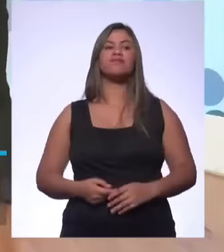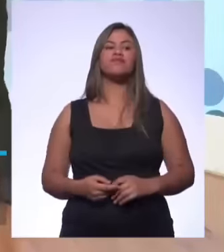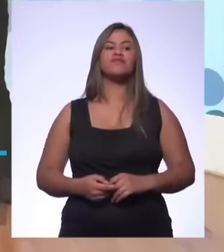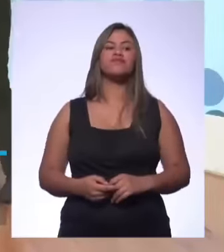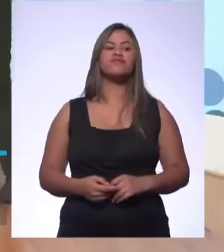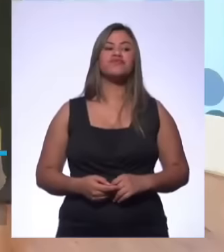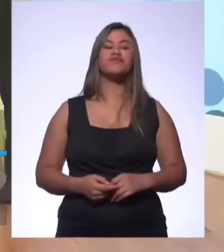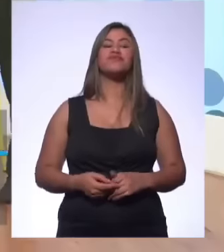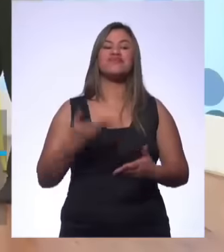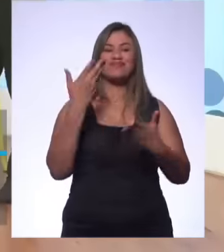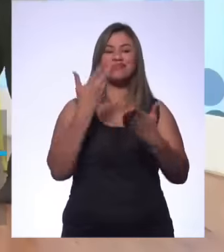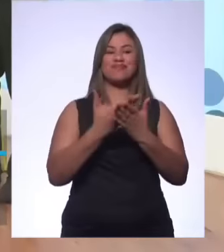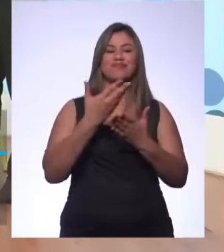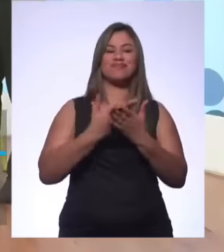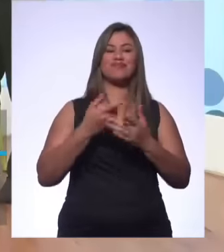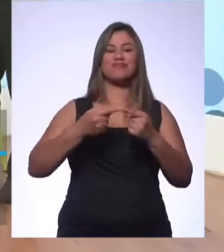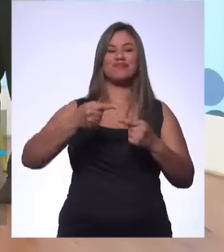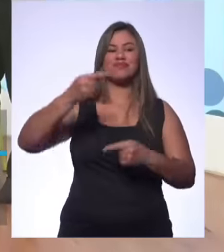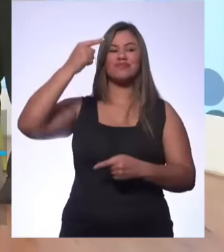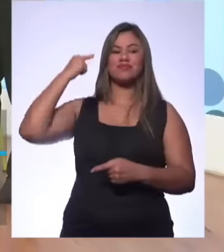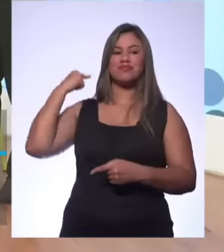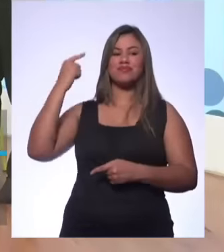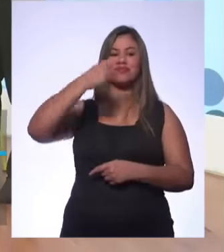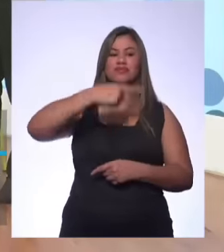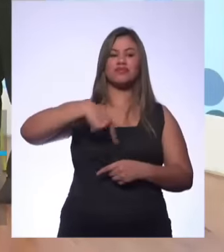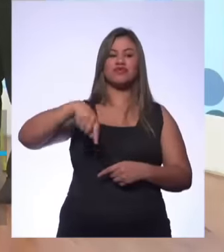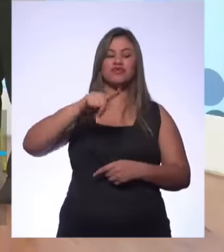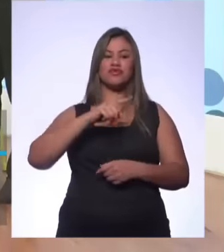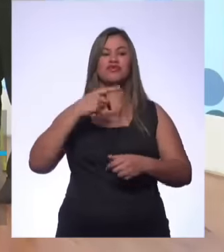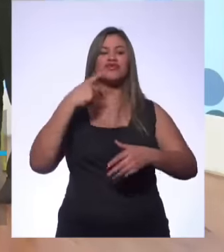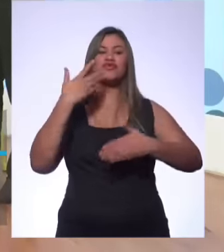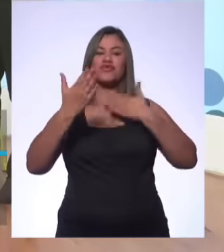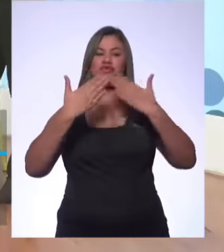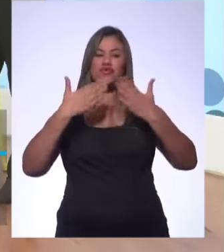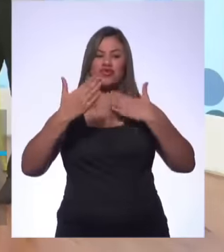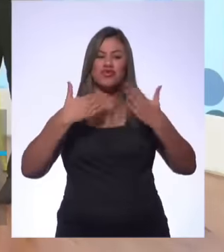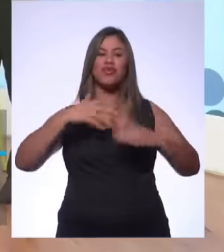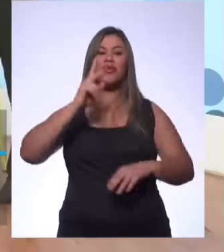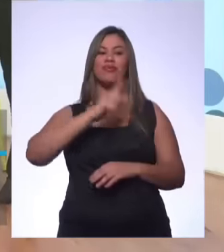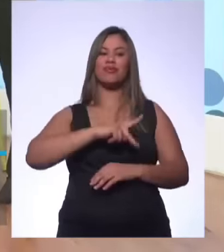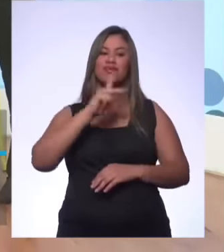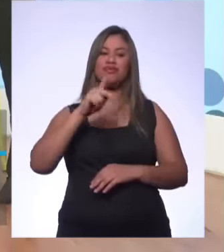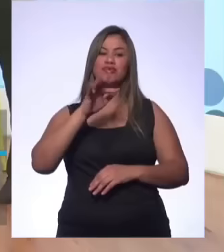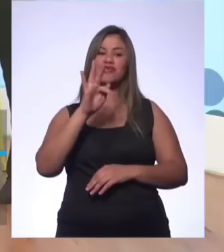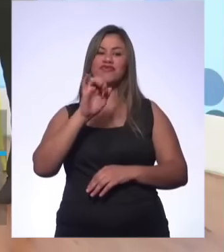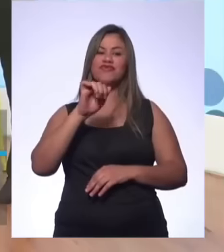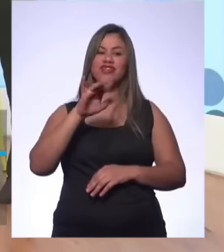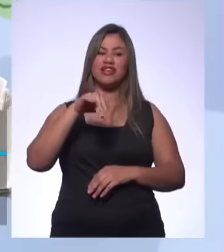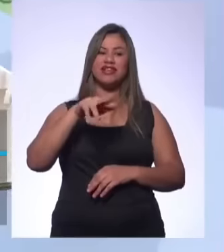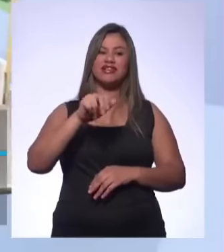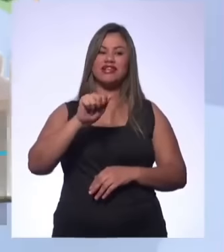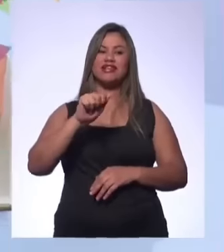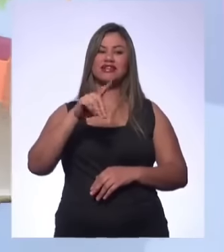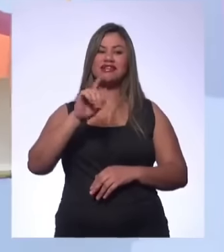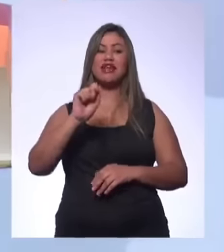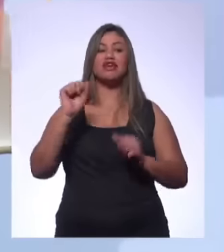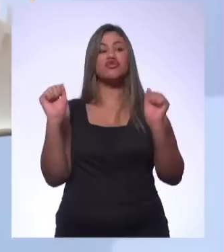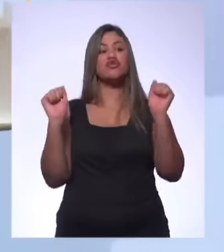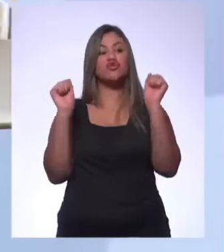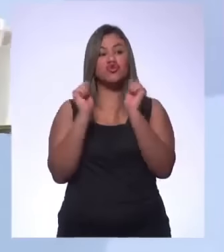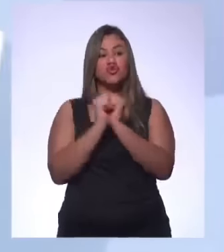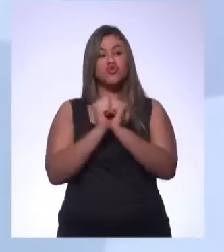lembram da aula anterior que nós falamos, a professora Fernanda veio aqui, sabe, professor Carlos, foi tão legal. Ó, e